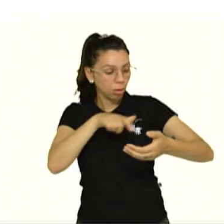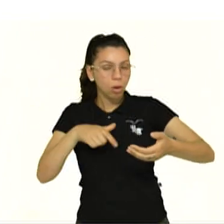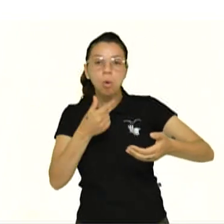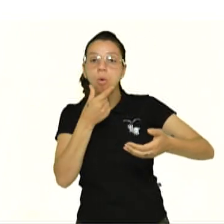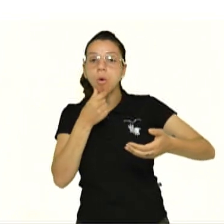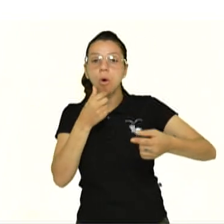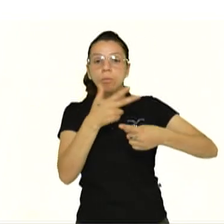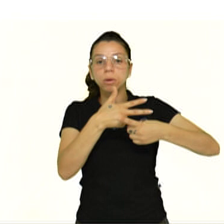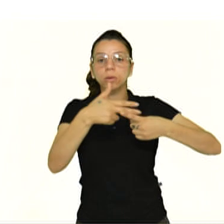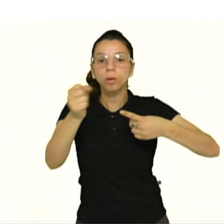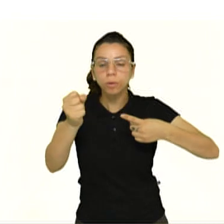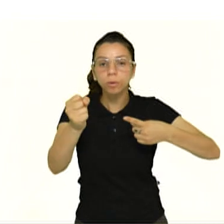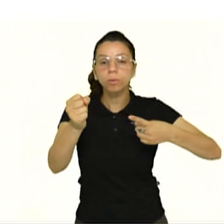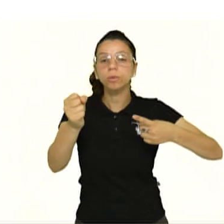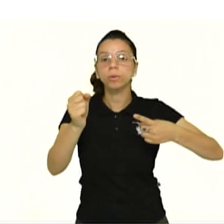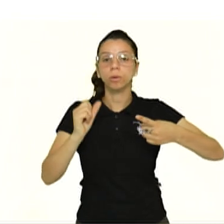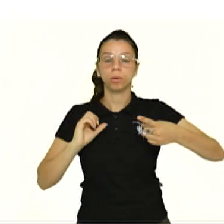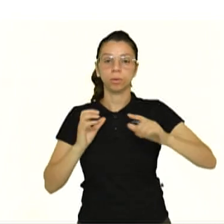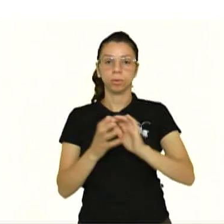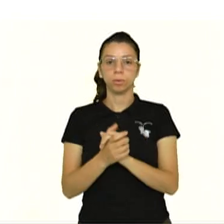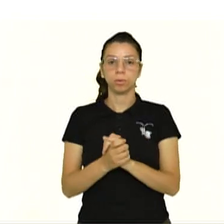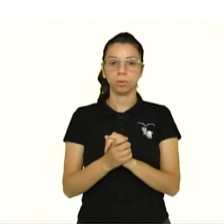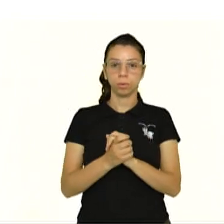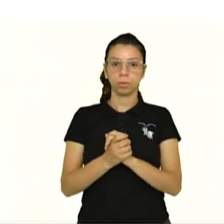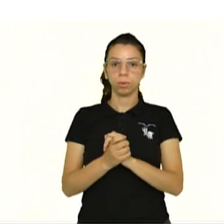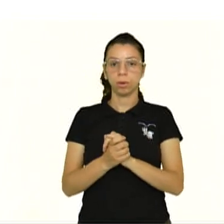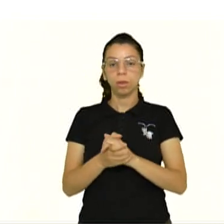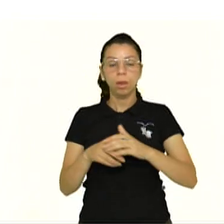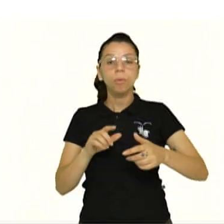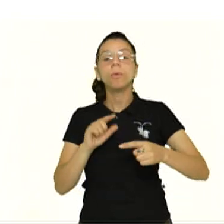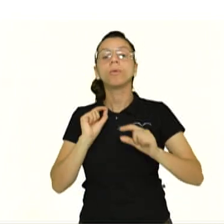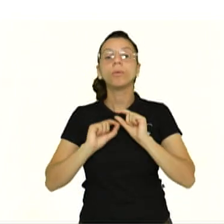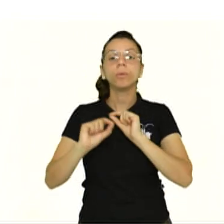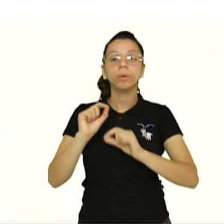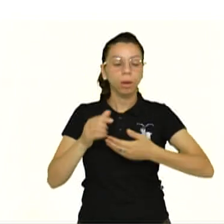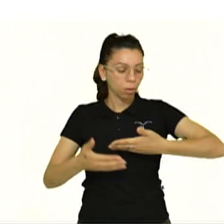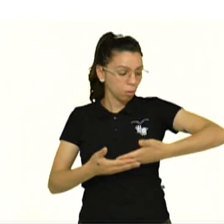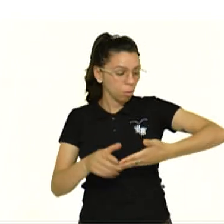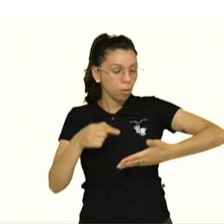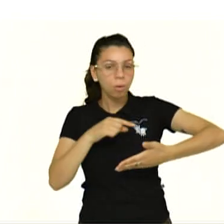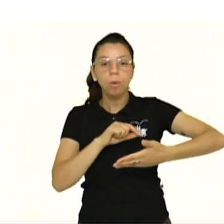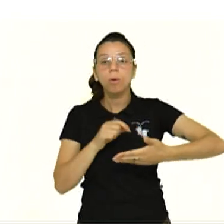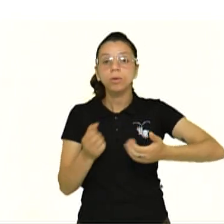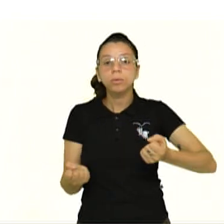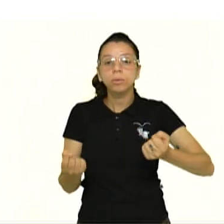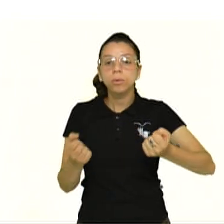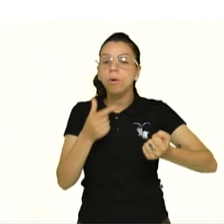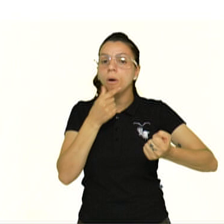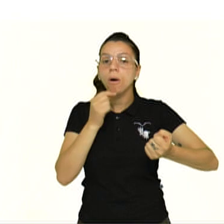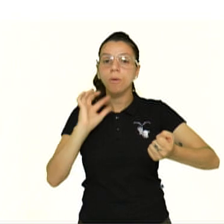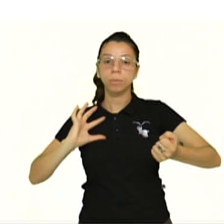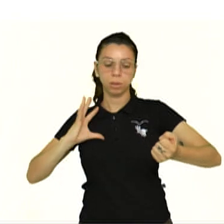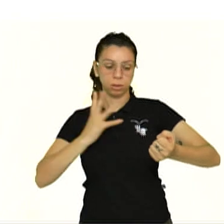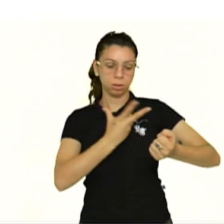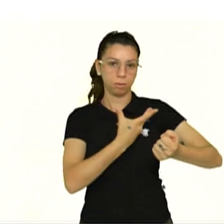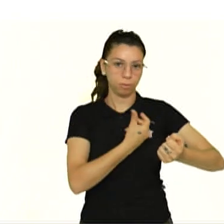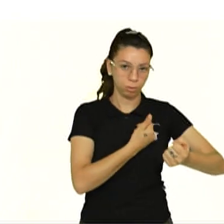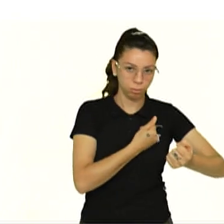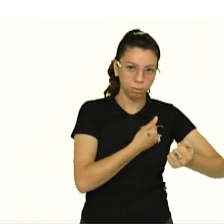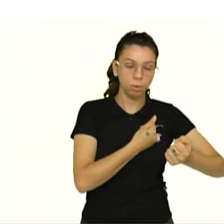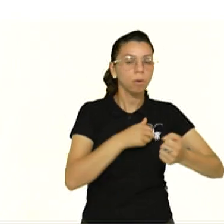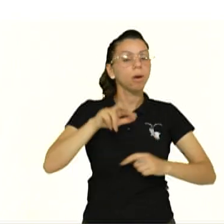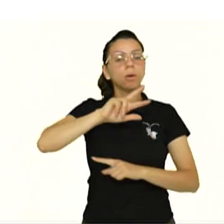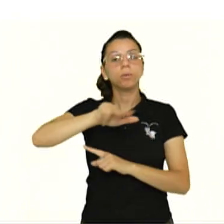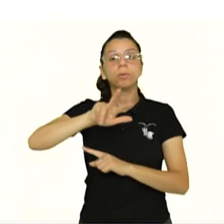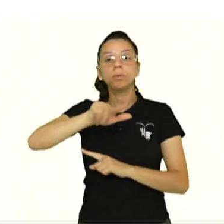numa, assim, ela passa um sentimento de consternação, né? Então, o objetivo dessa arte não é comover, não é